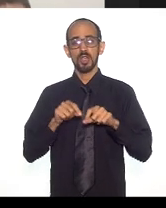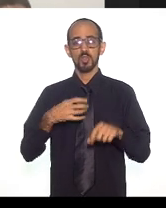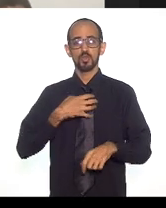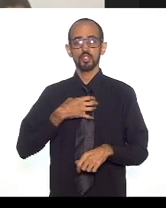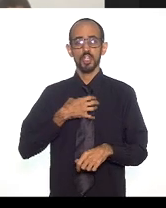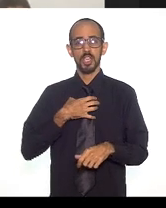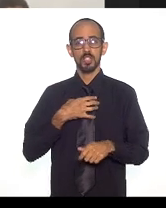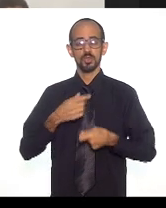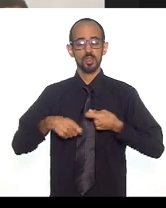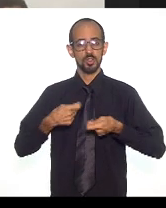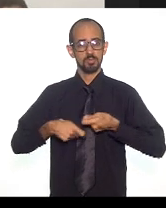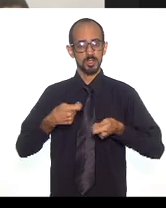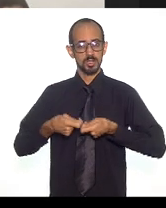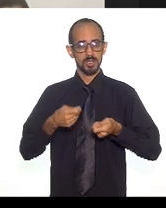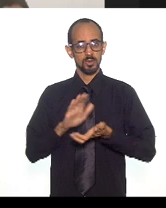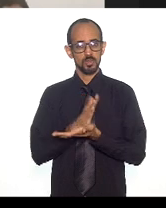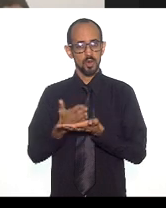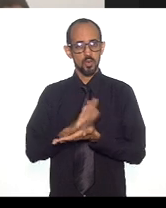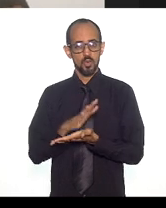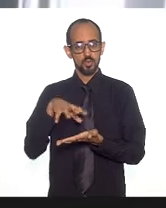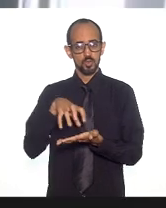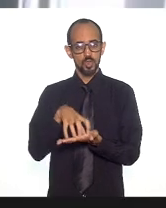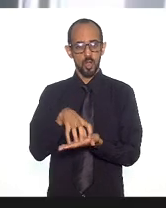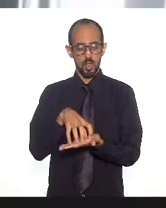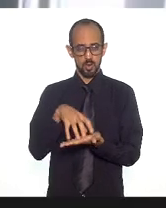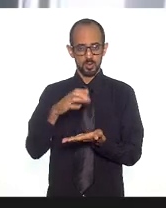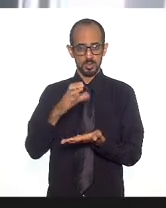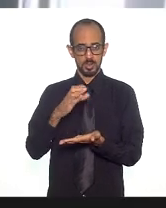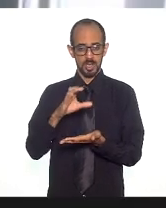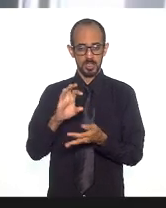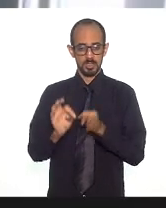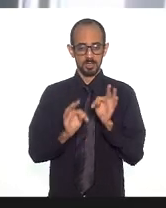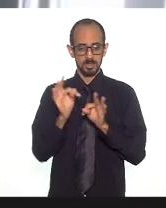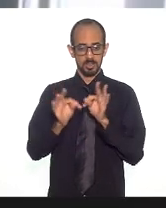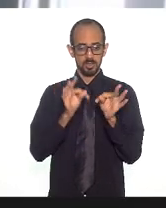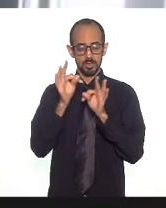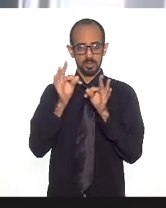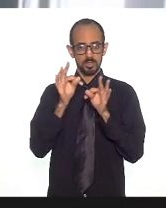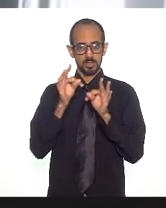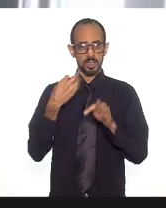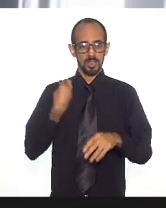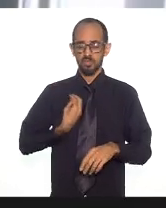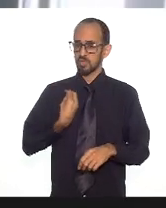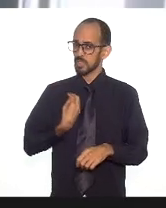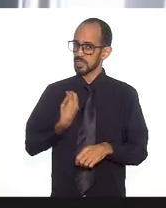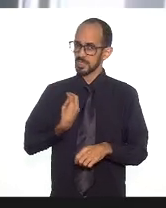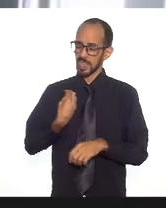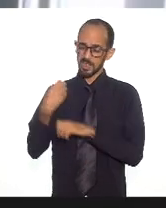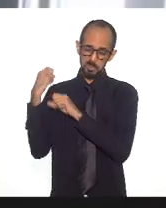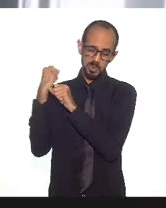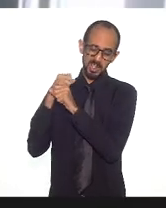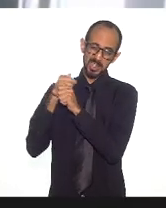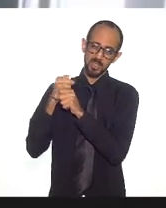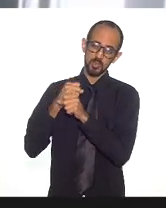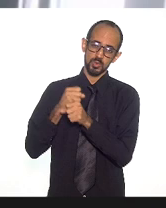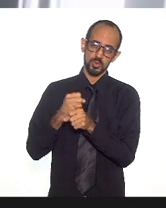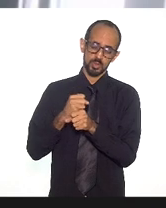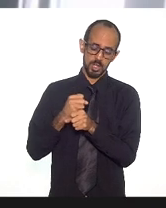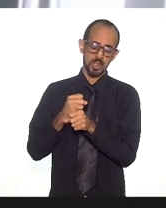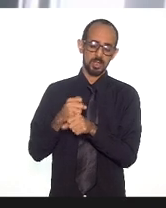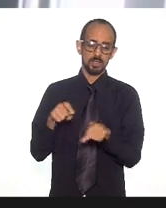certos órgãos, subsecretário Edgar, da área de ciência e tecnologia, vivenciaram ao longo de vários anos, né,